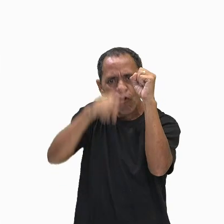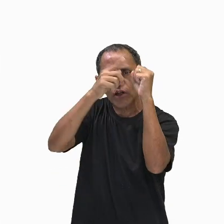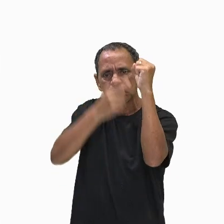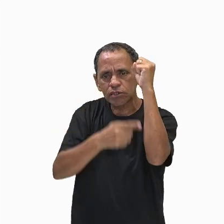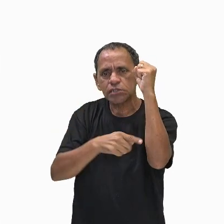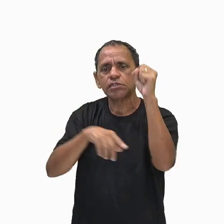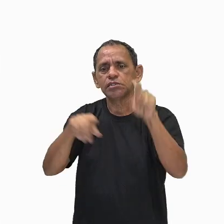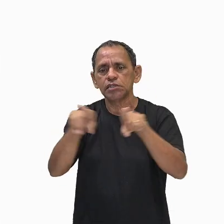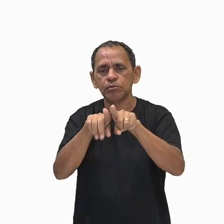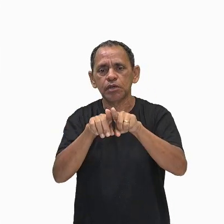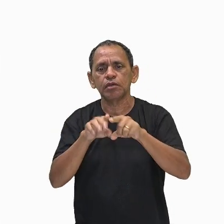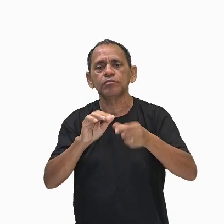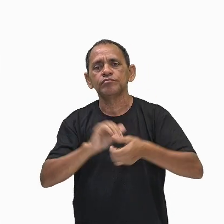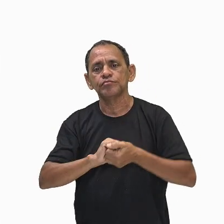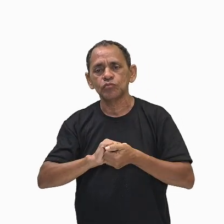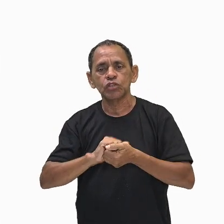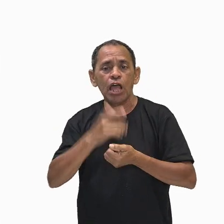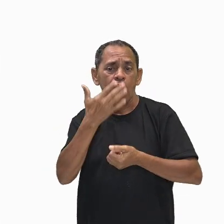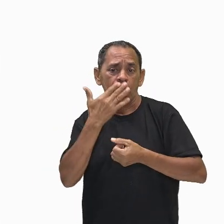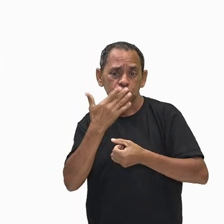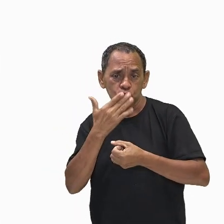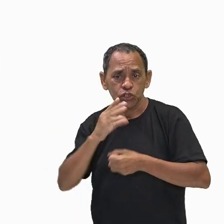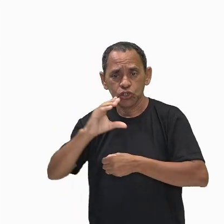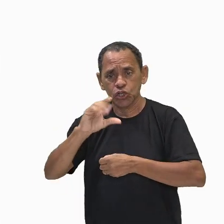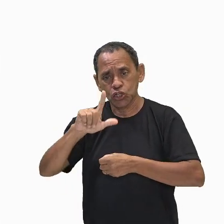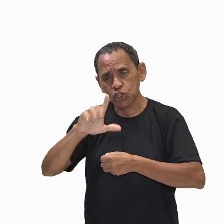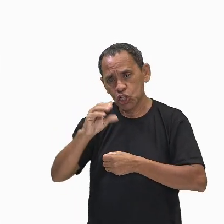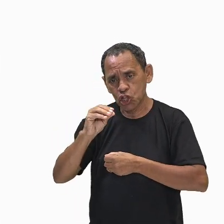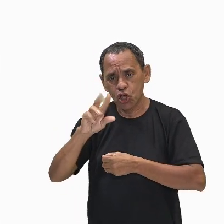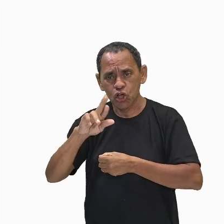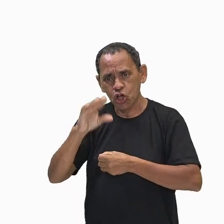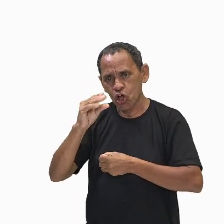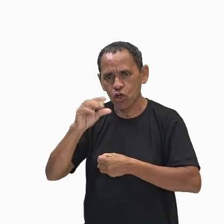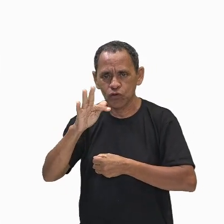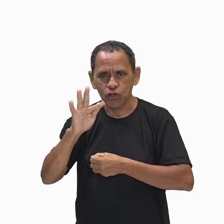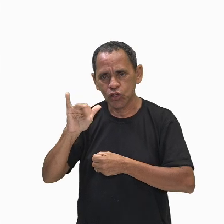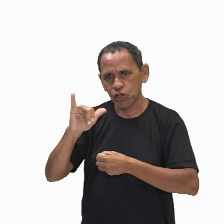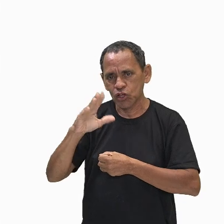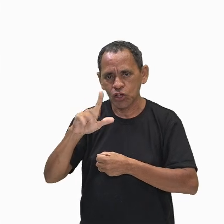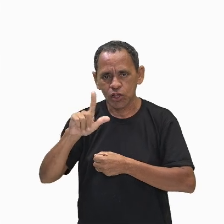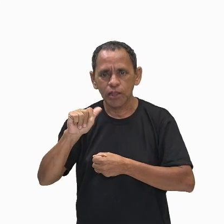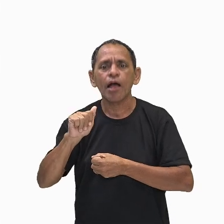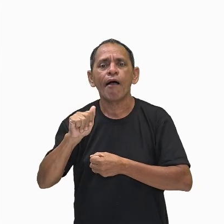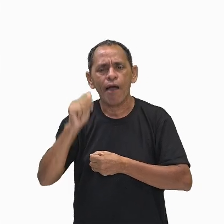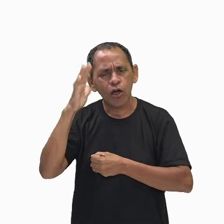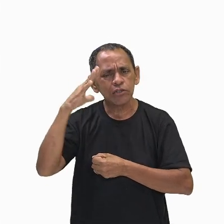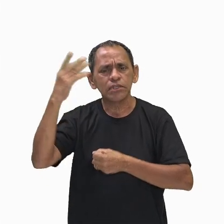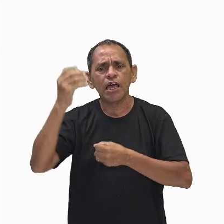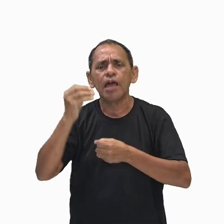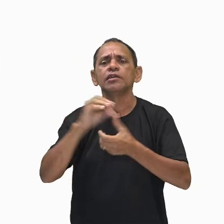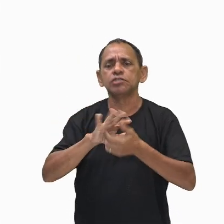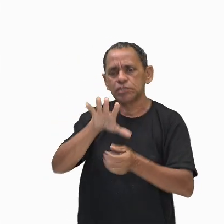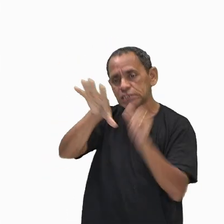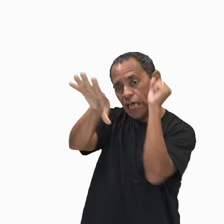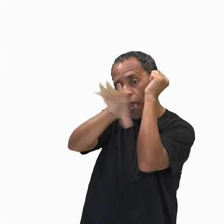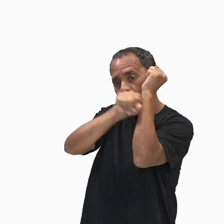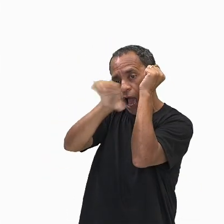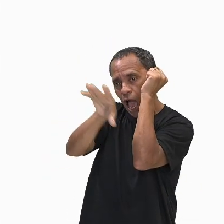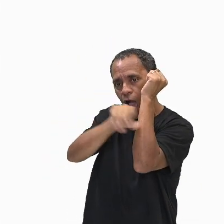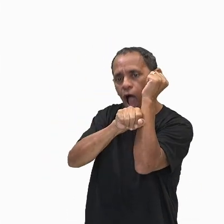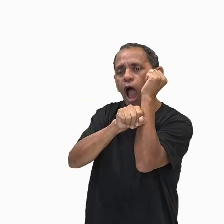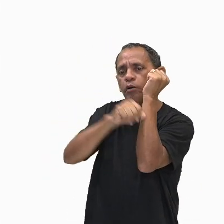clorofilas captam essa energia, que é transformada em energia química, por meio da formação de